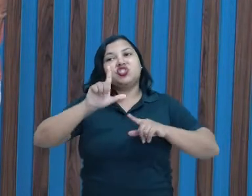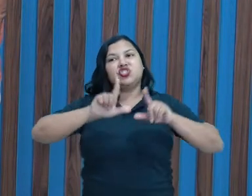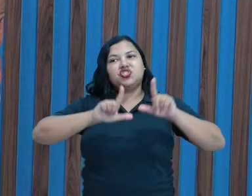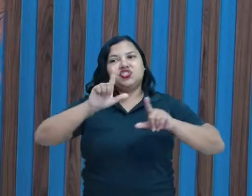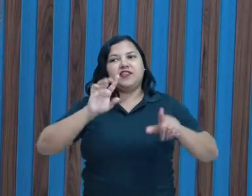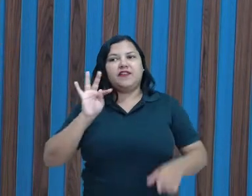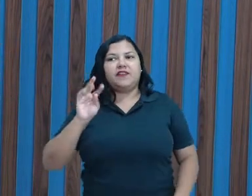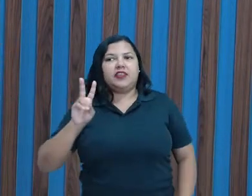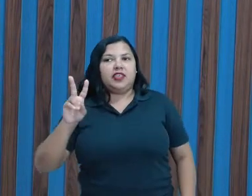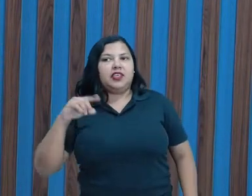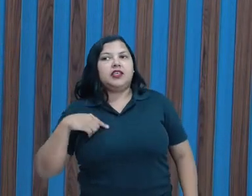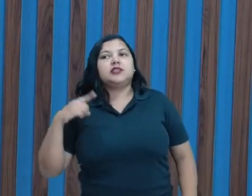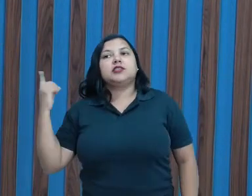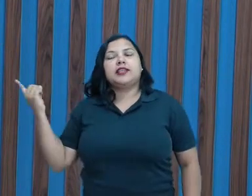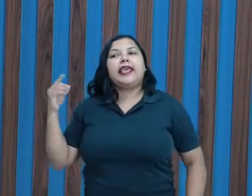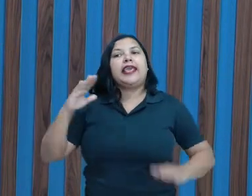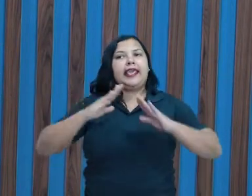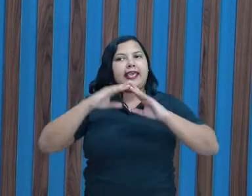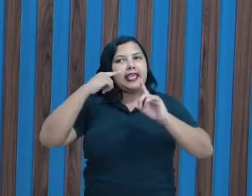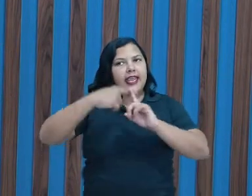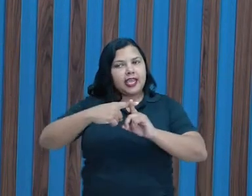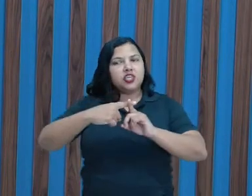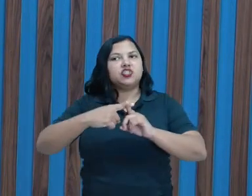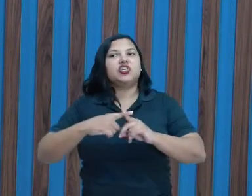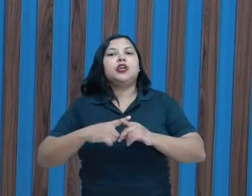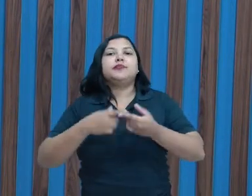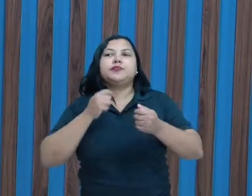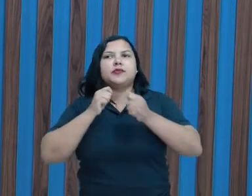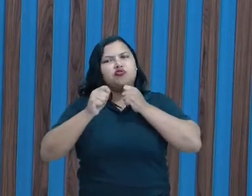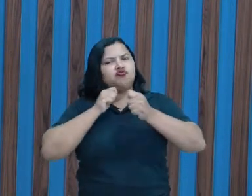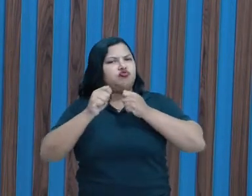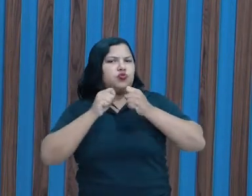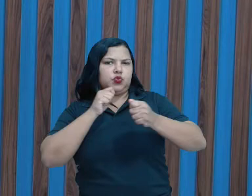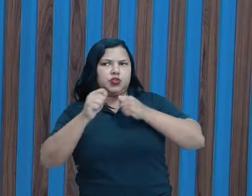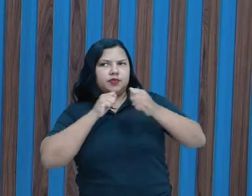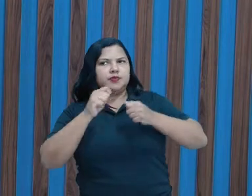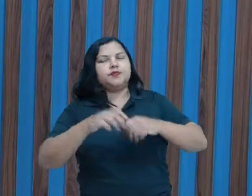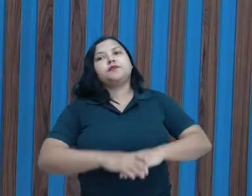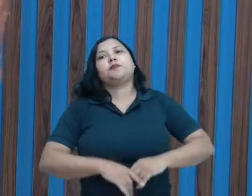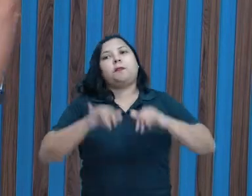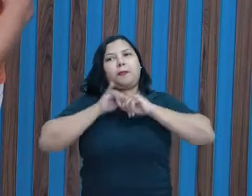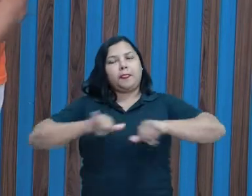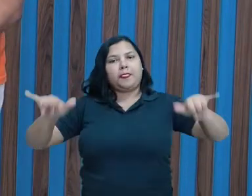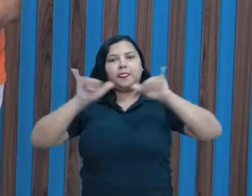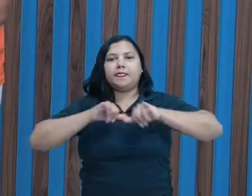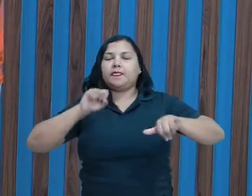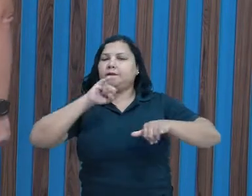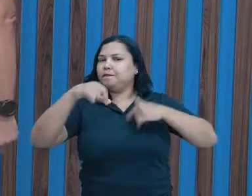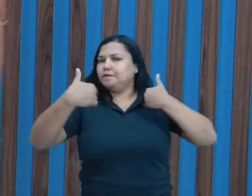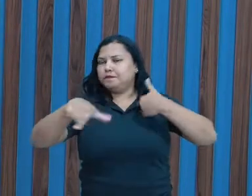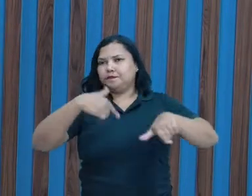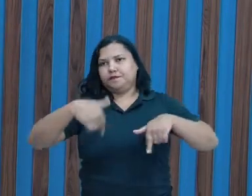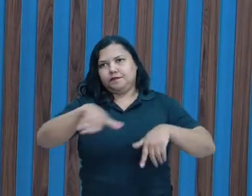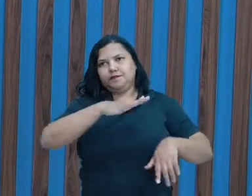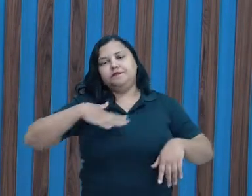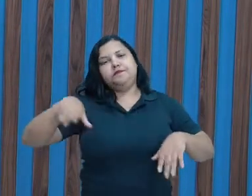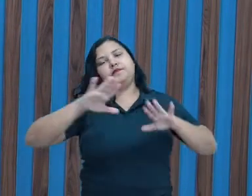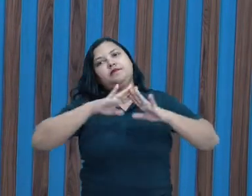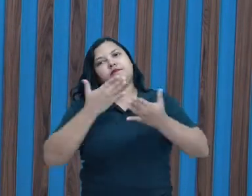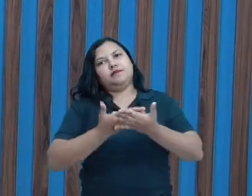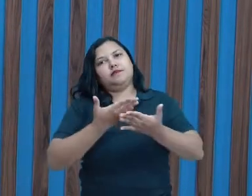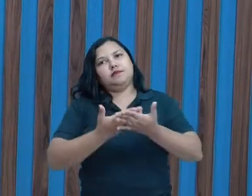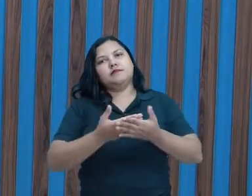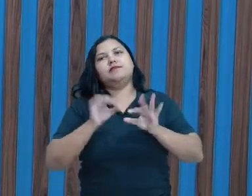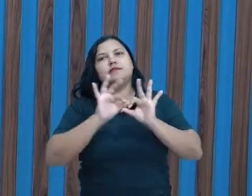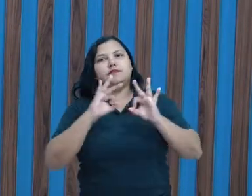que é igreja, press, que é imprensa, ou seja, né, a questão do marketing, se você trabalha nessa área. School,